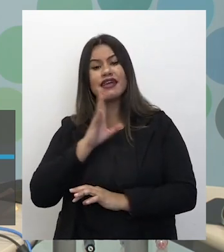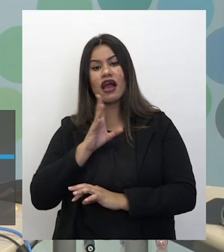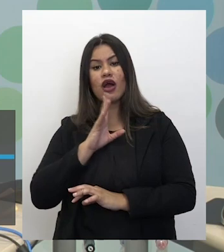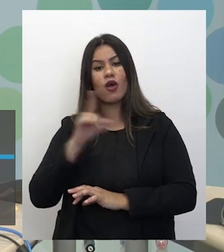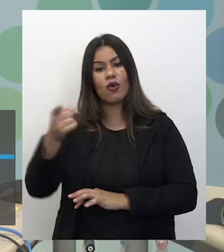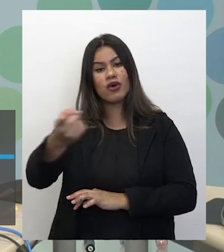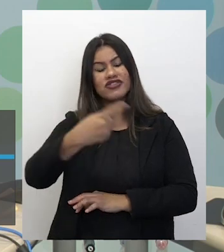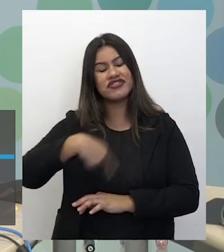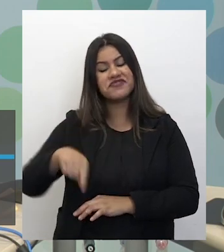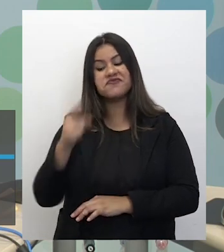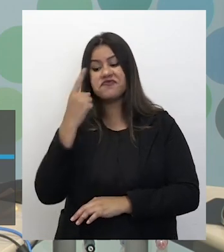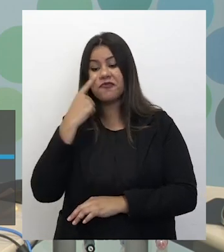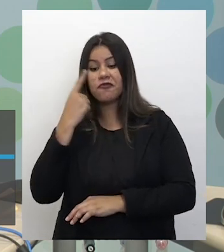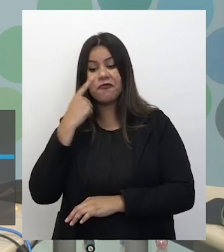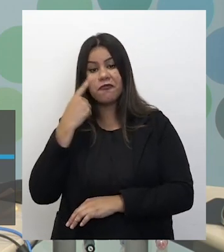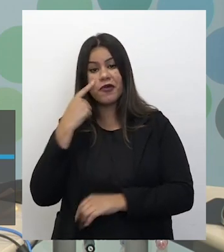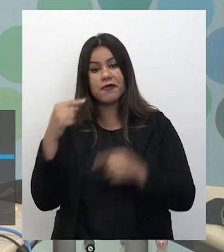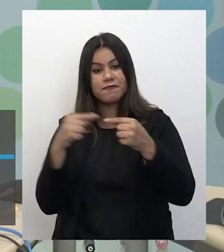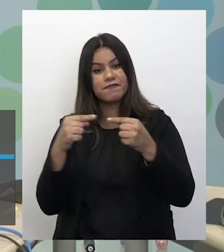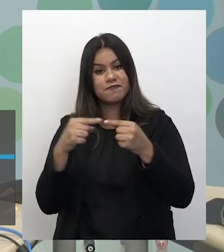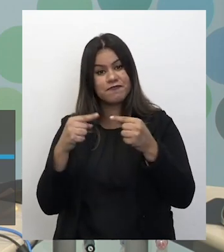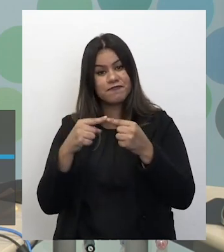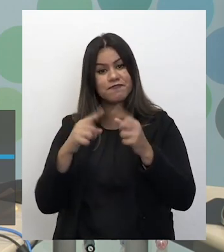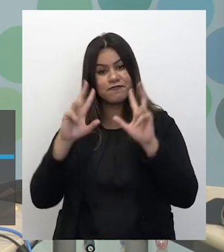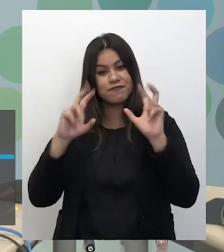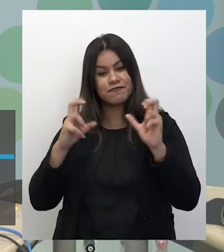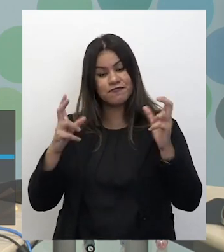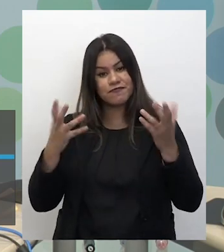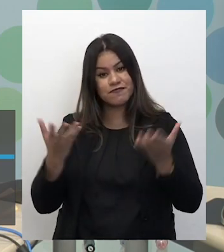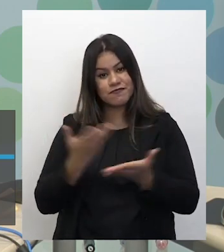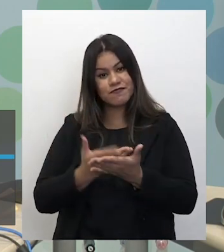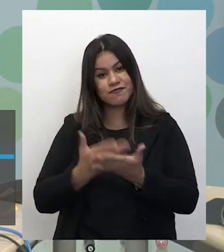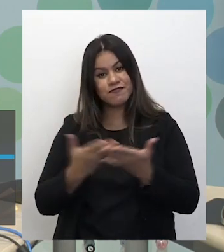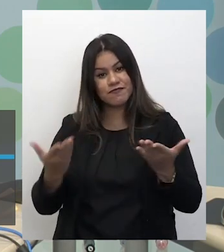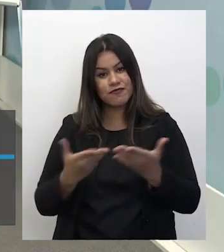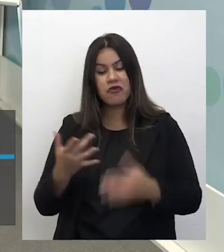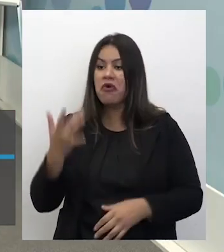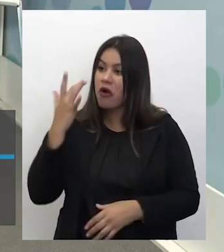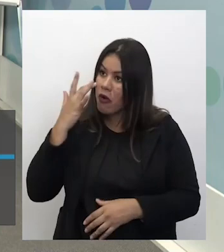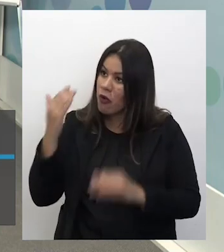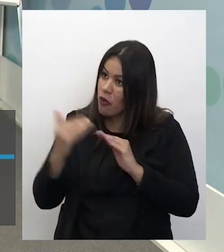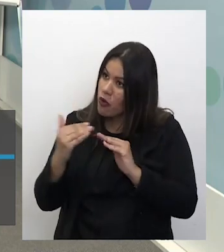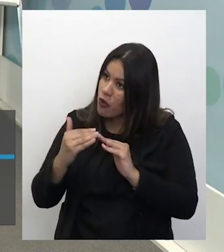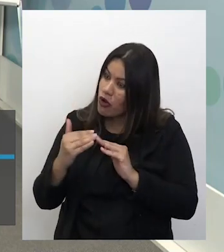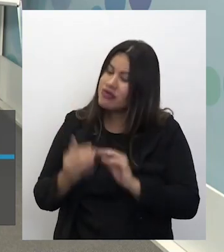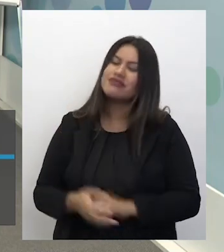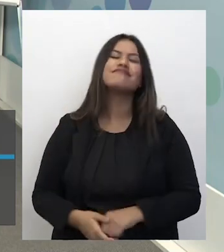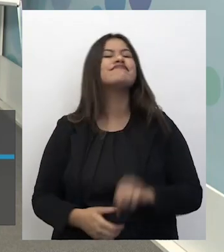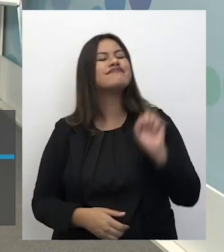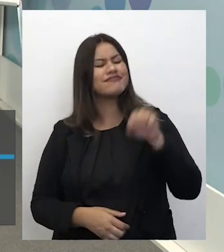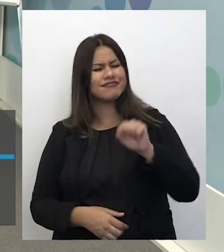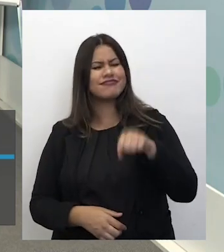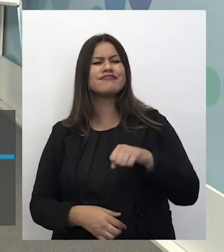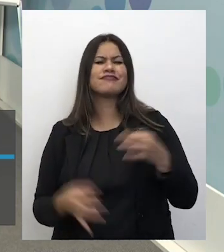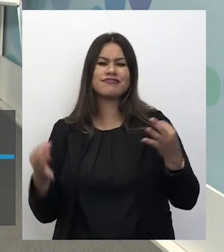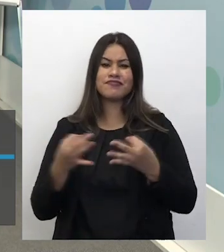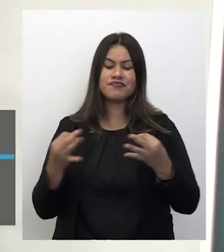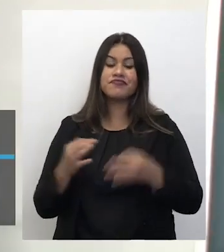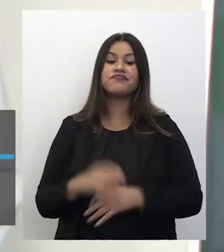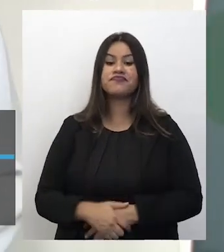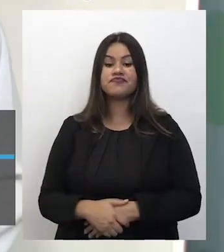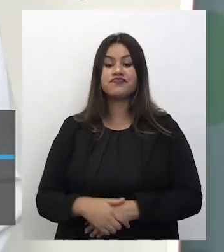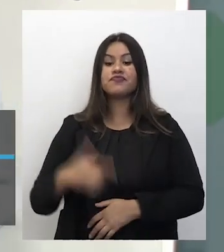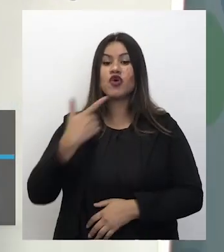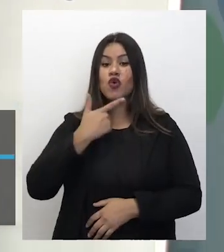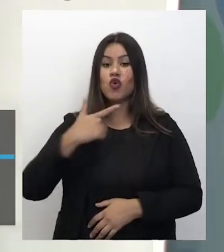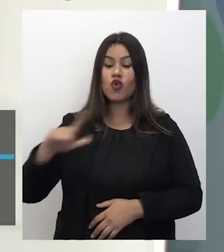essa parte. Eu acho que vale uma observação assim, bem legal, você não acha, professor? Perfeito. Gente, uma outra coisa que o professor falou